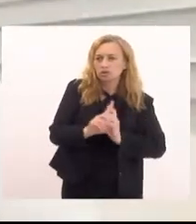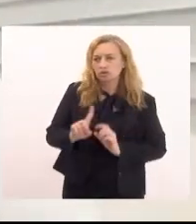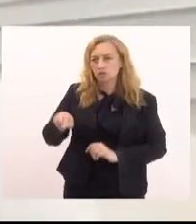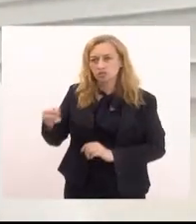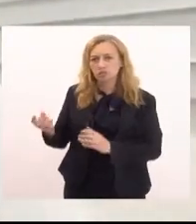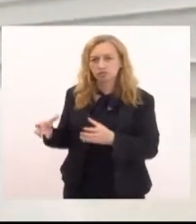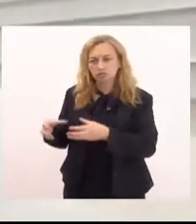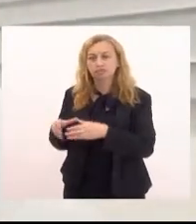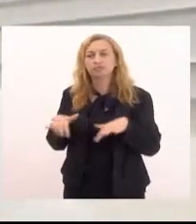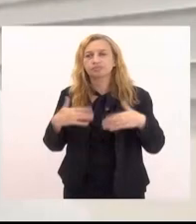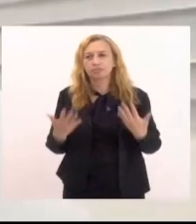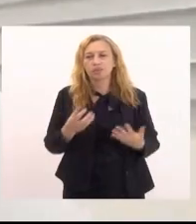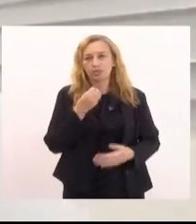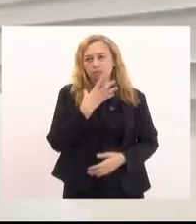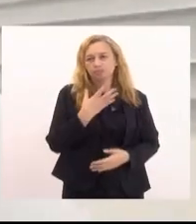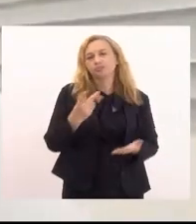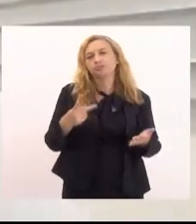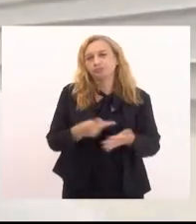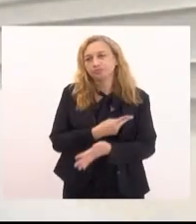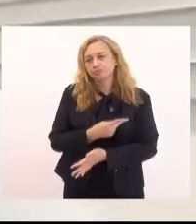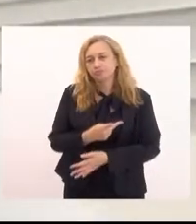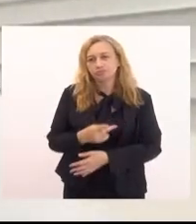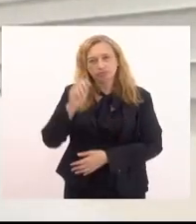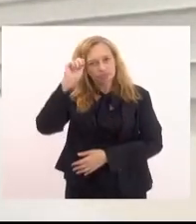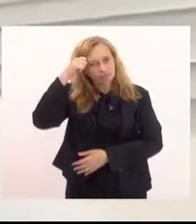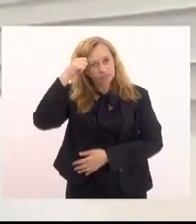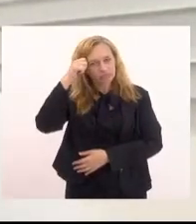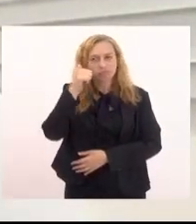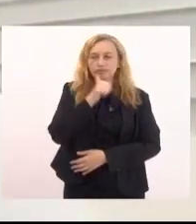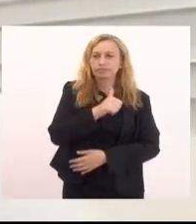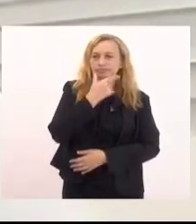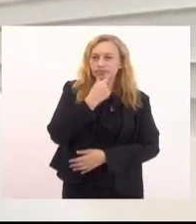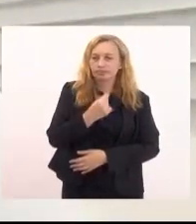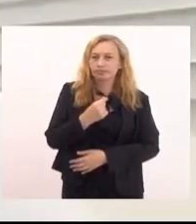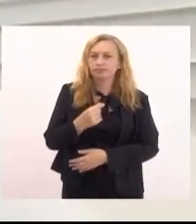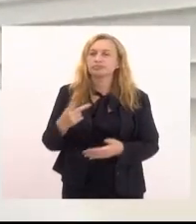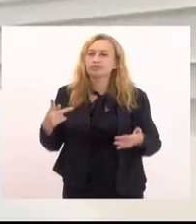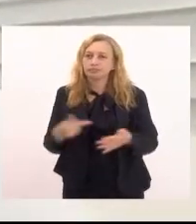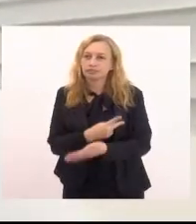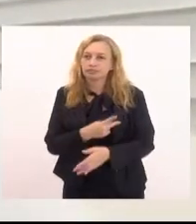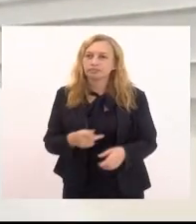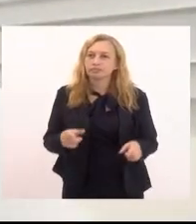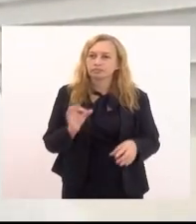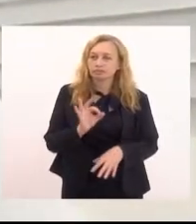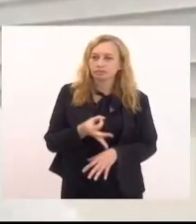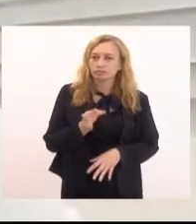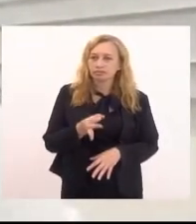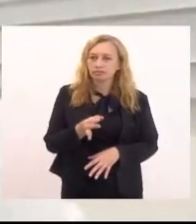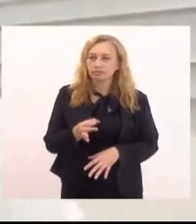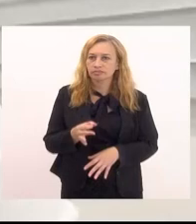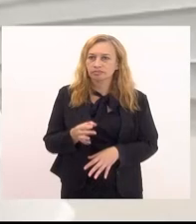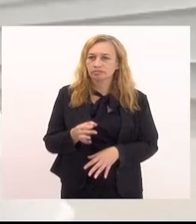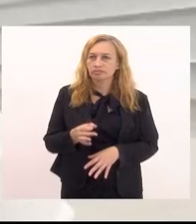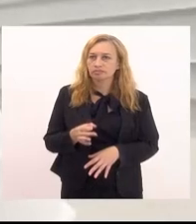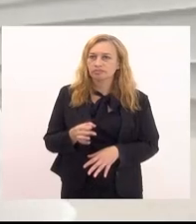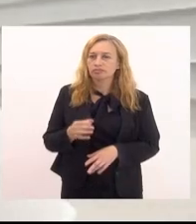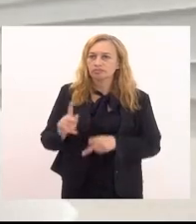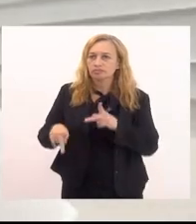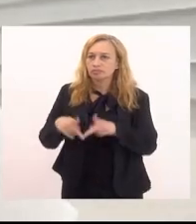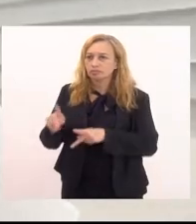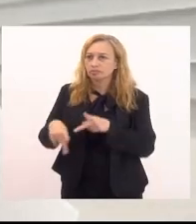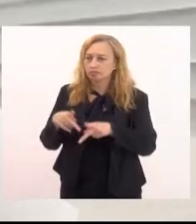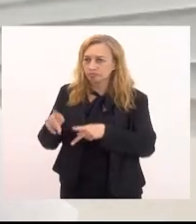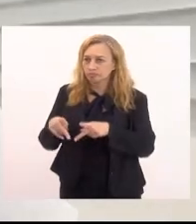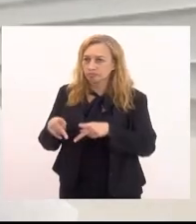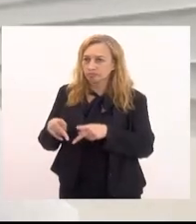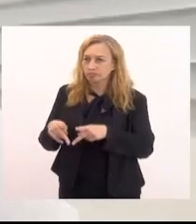grupo. Bom, é assim que acontece com negros e negras, e é assim que acontece, inclusive, com a situação dos imigrantes negros e negros